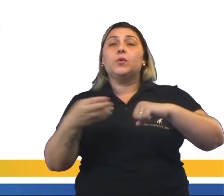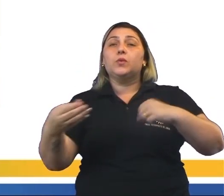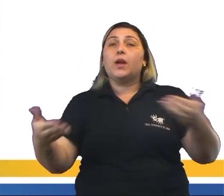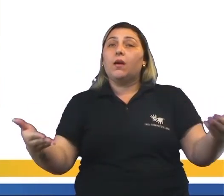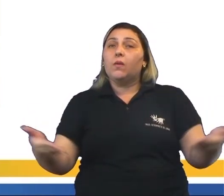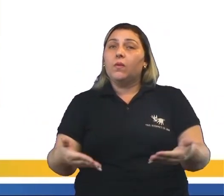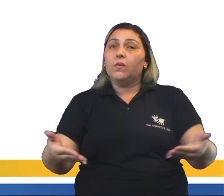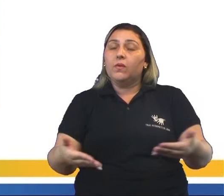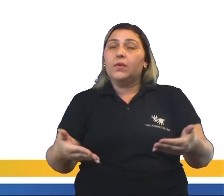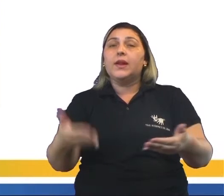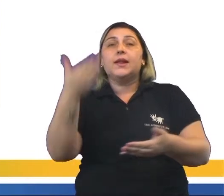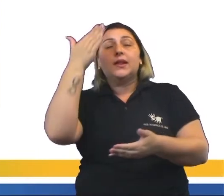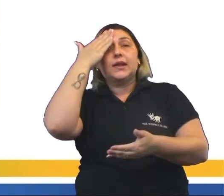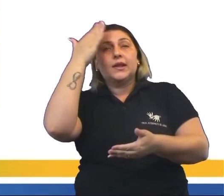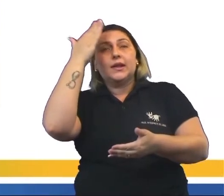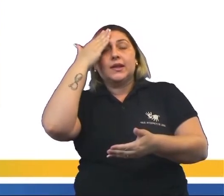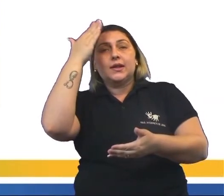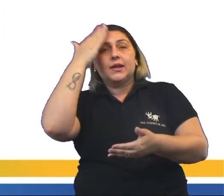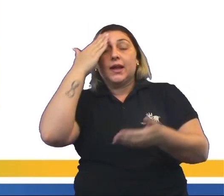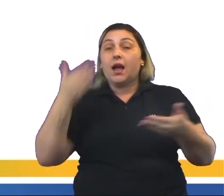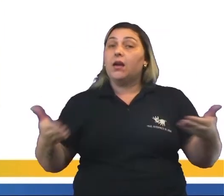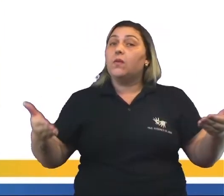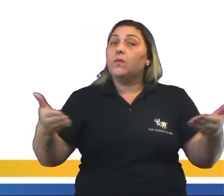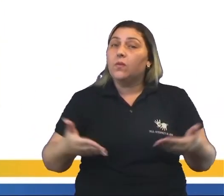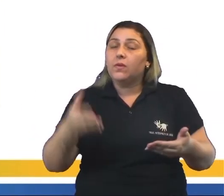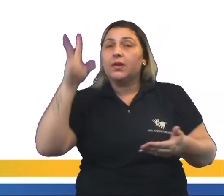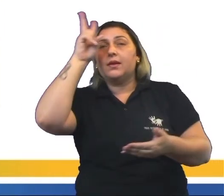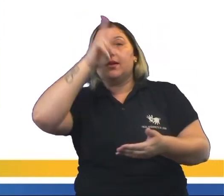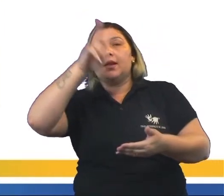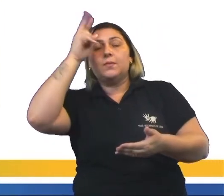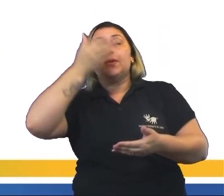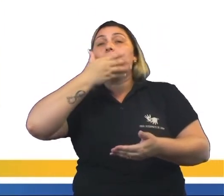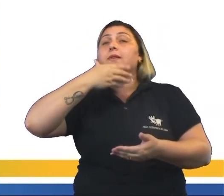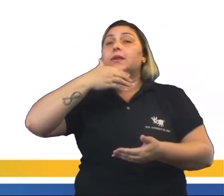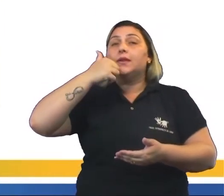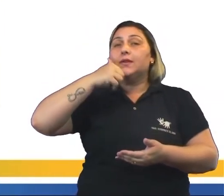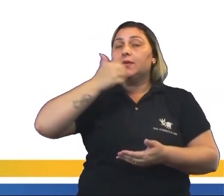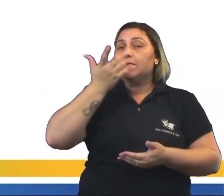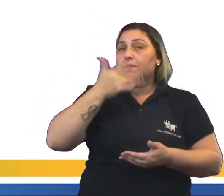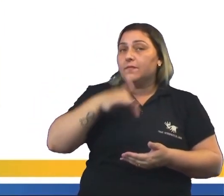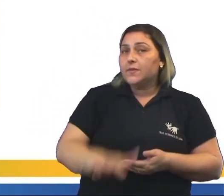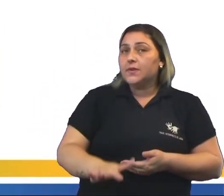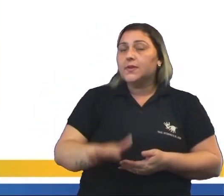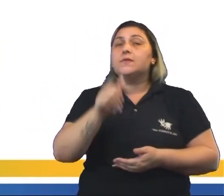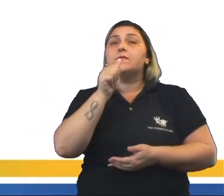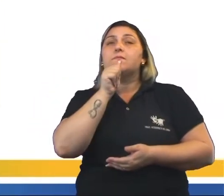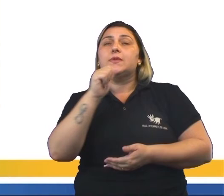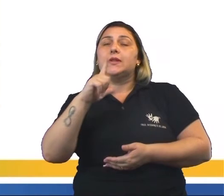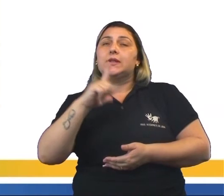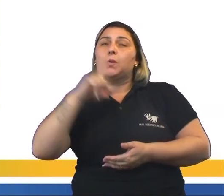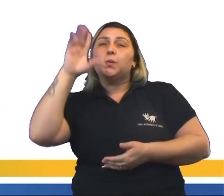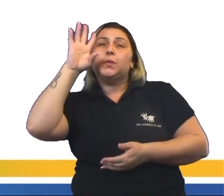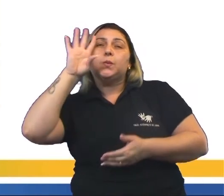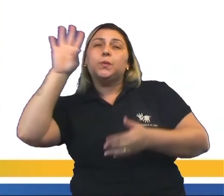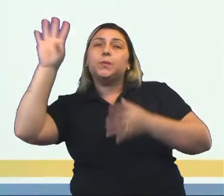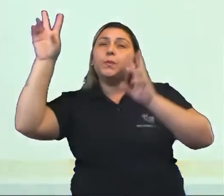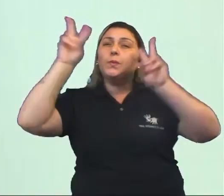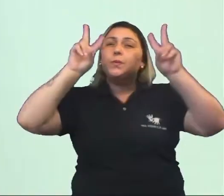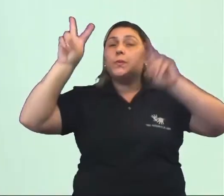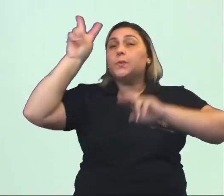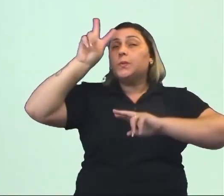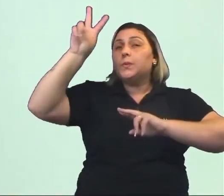presente, dando a entender que está no agora, lembrando de sua infância. Ainda tenho nítidas lembranças da